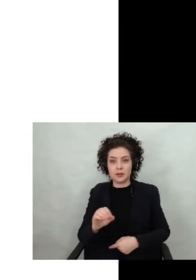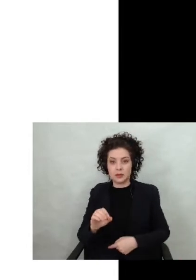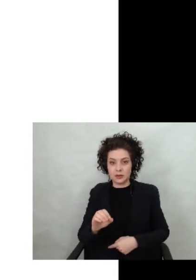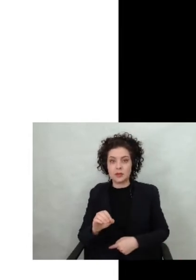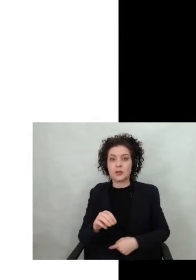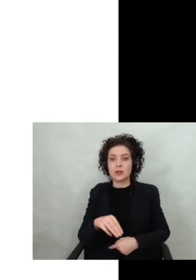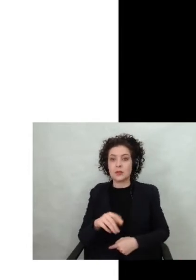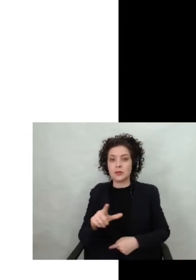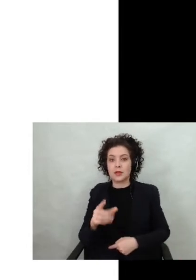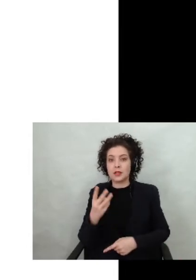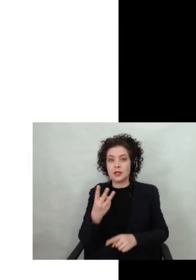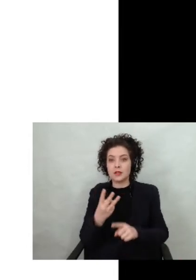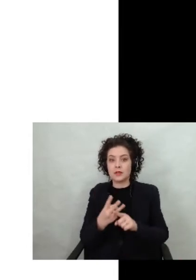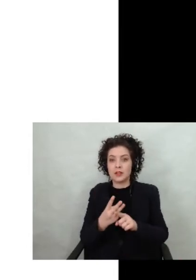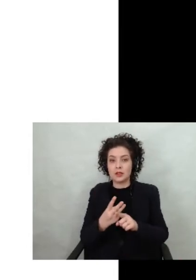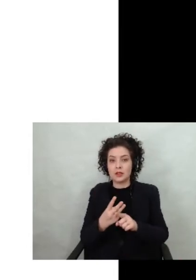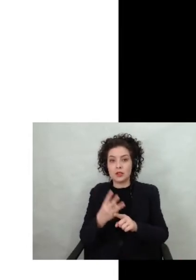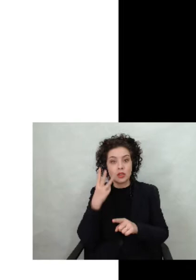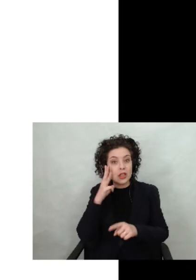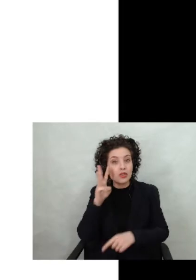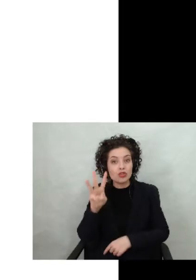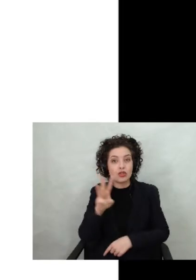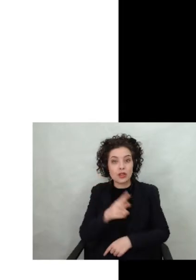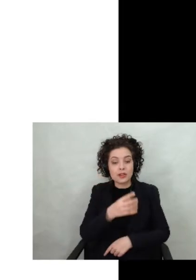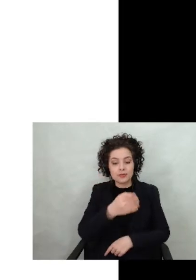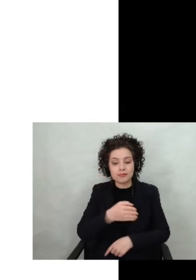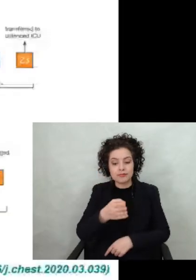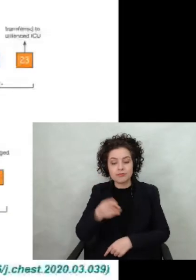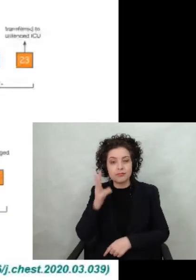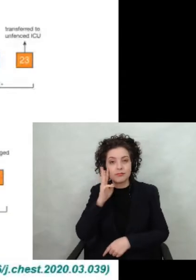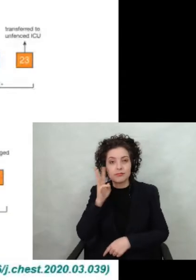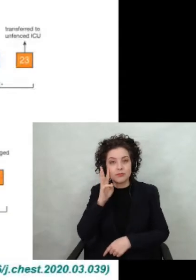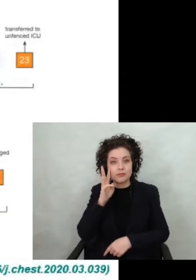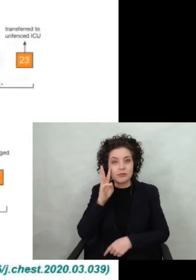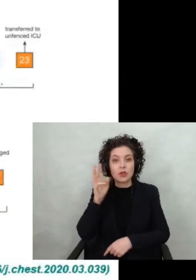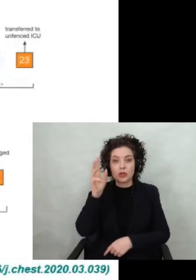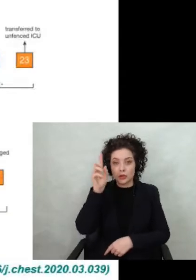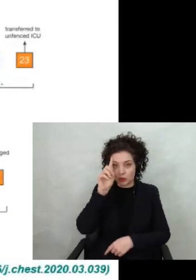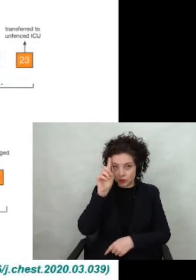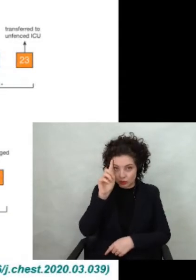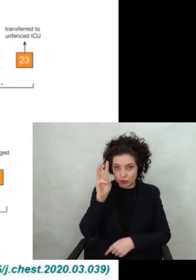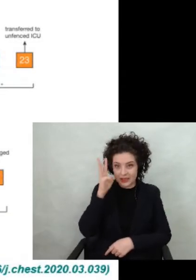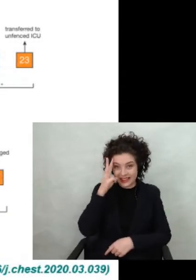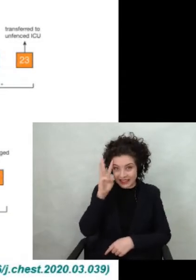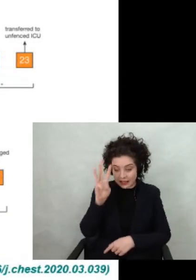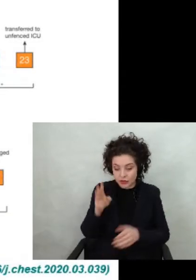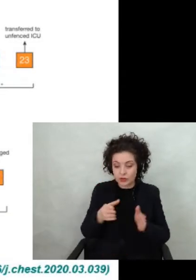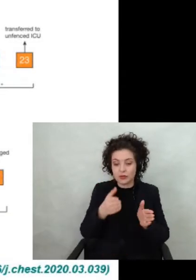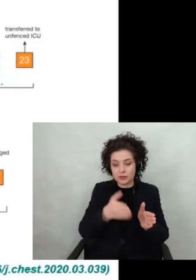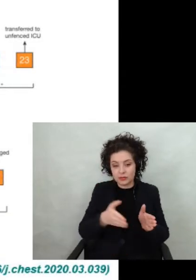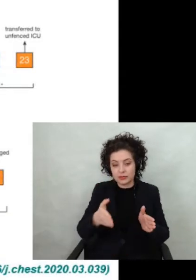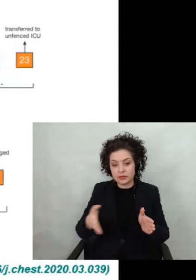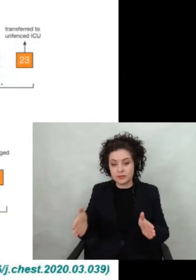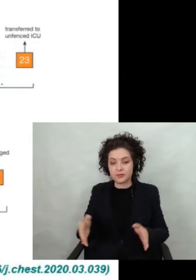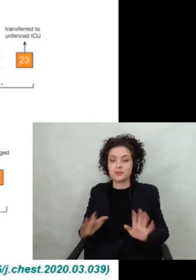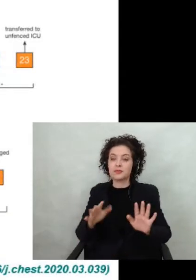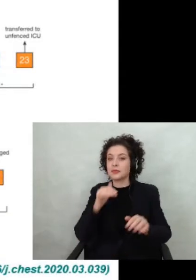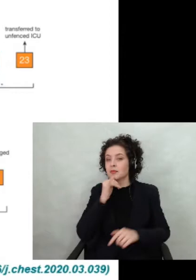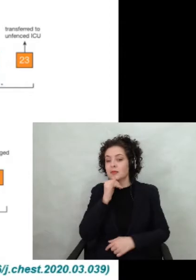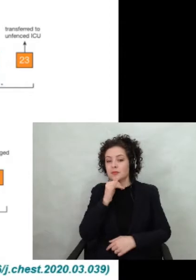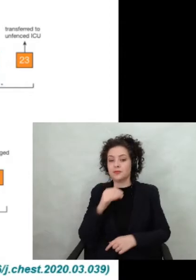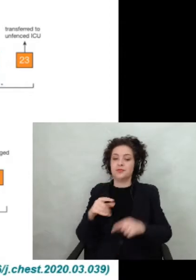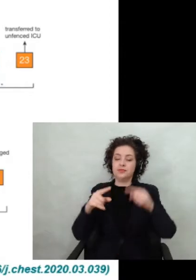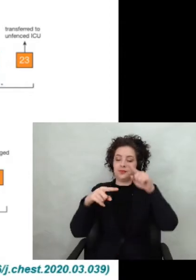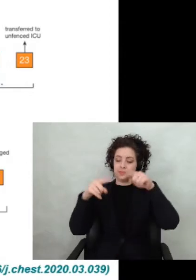em dias consecutivos. Mas diferentes estudos têm mostrado diferentes situações. Por exemplo, esse é um estudo com